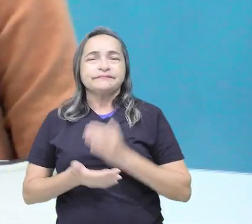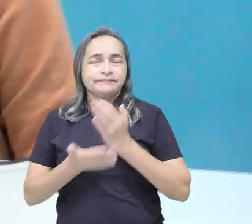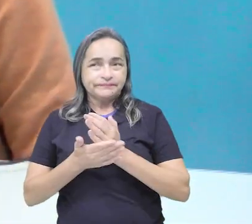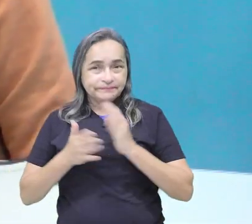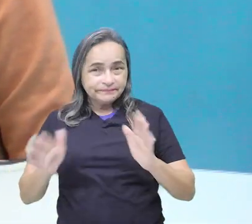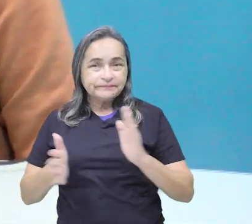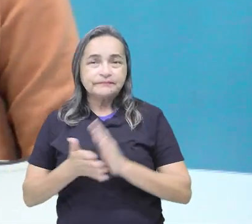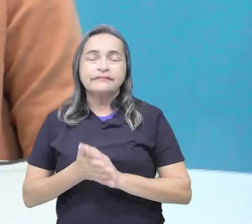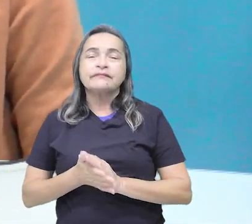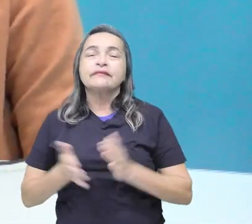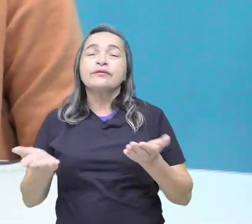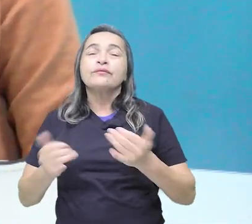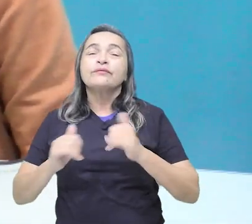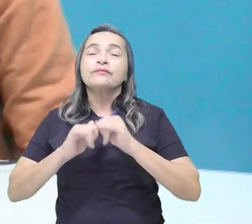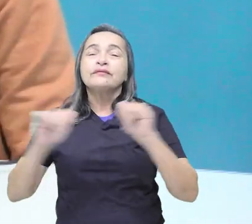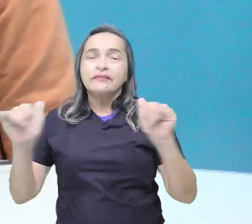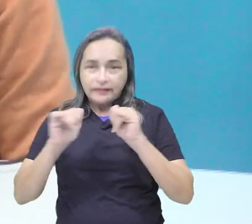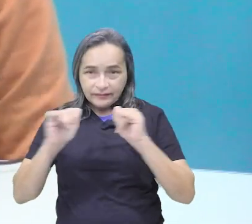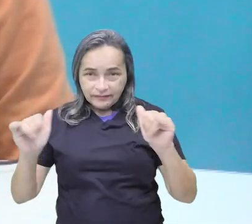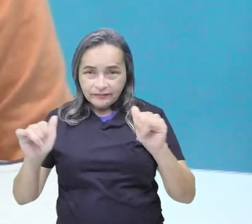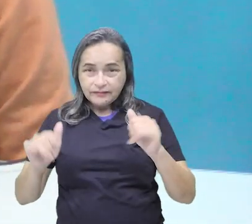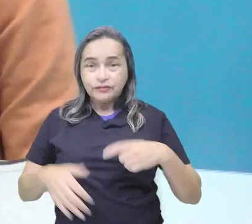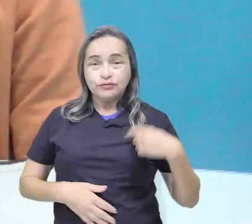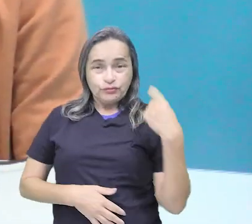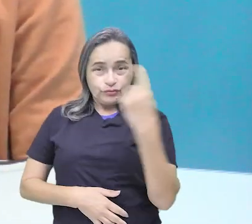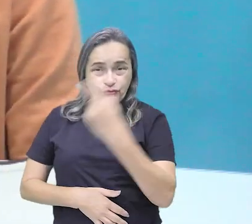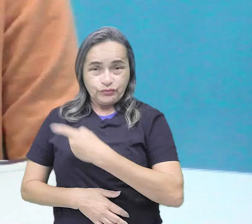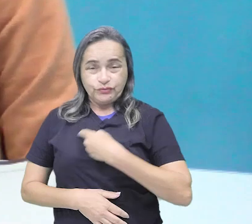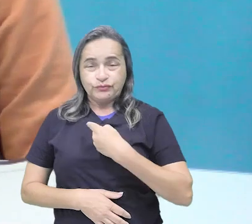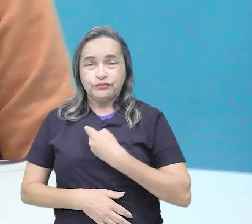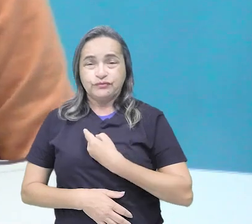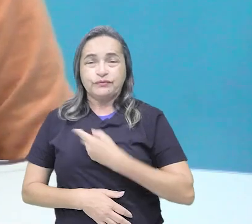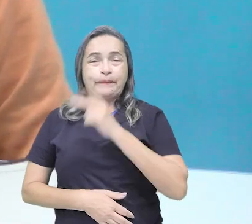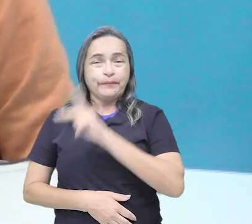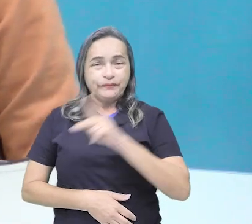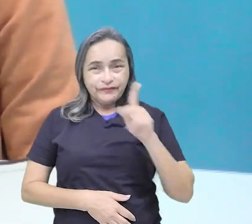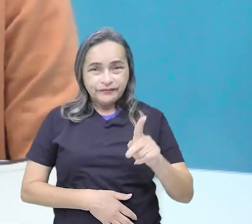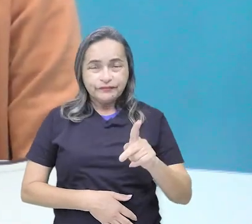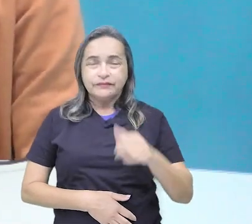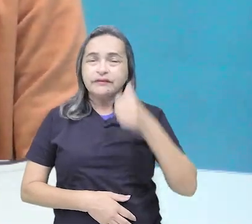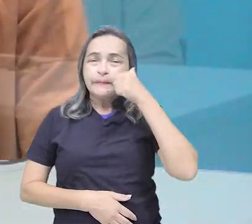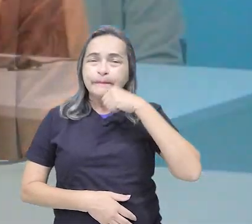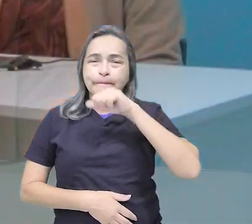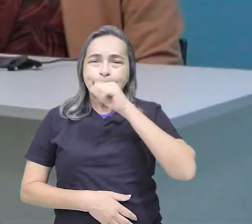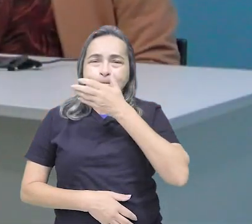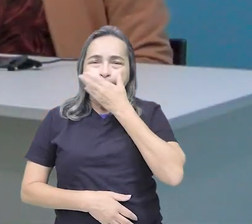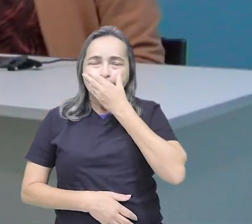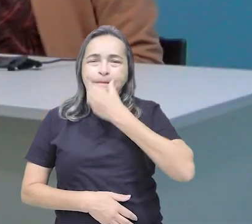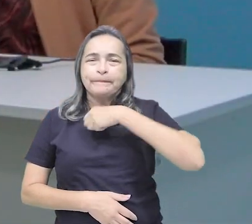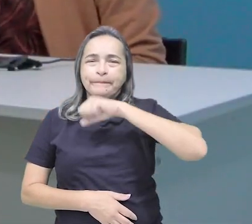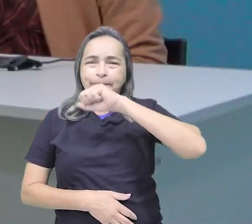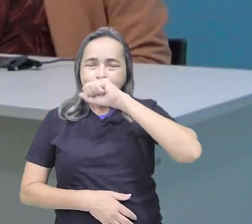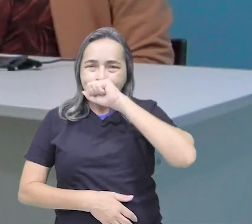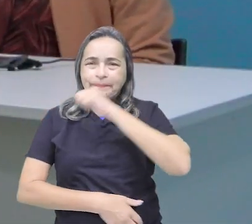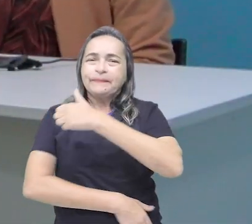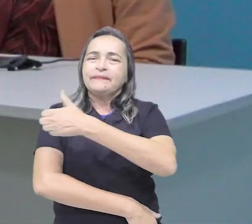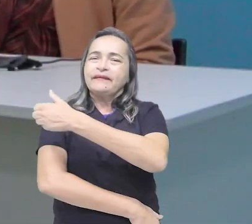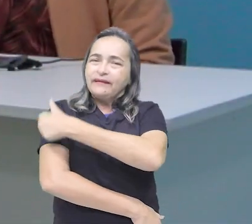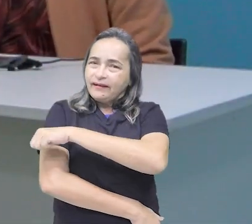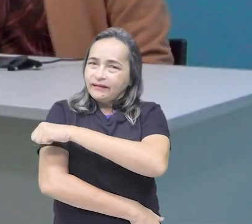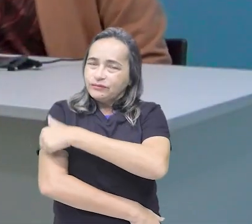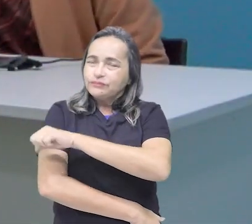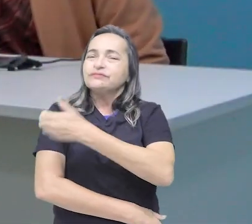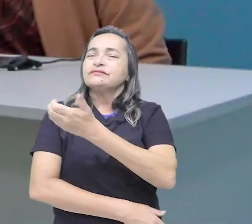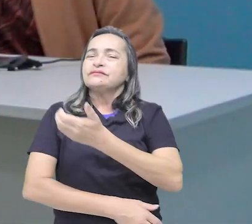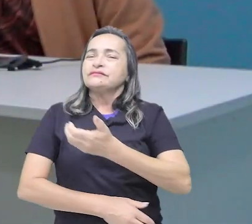deixasse um recado para os nossos colegas professores, pais de alunos e também para alunos e alunas que podem levar